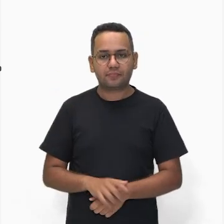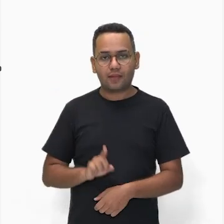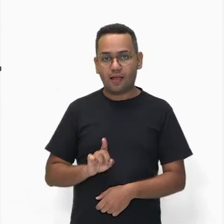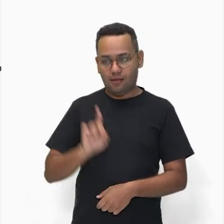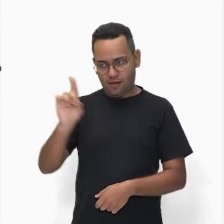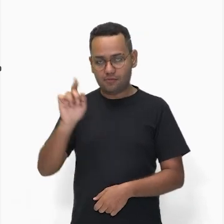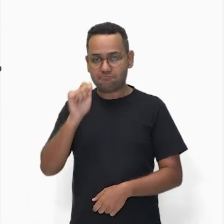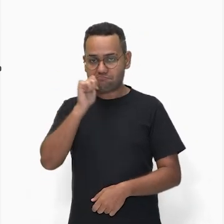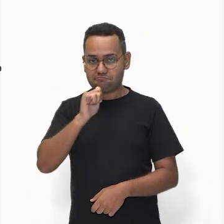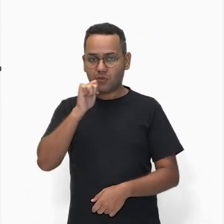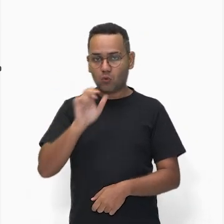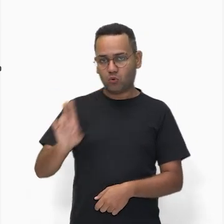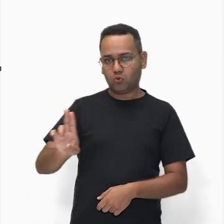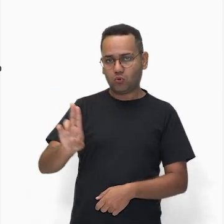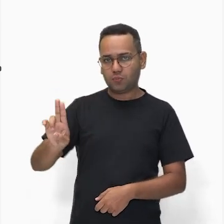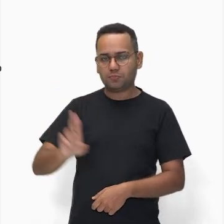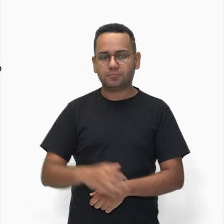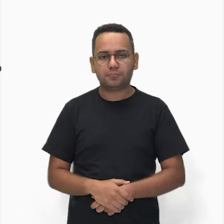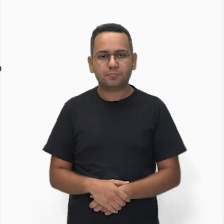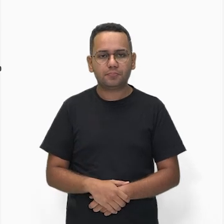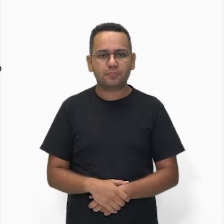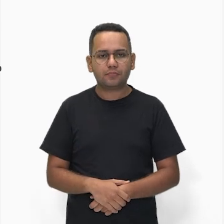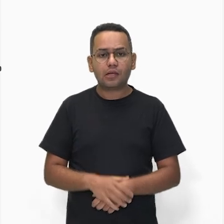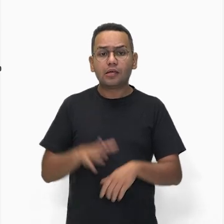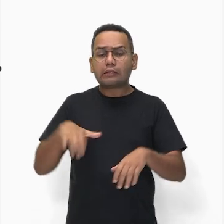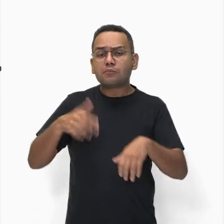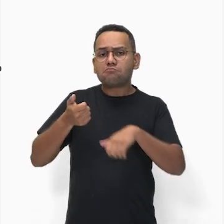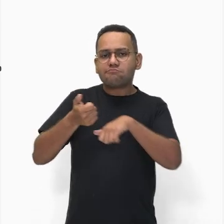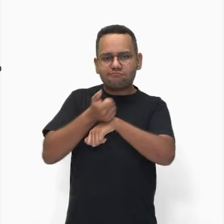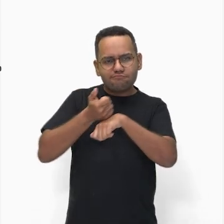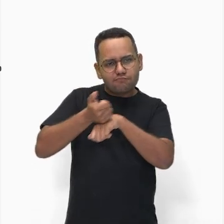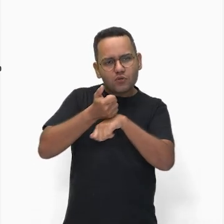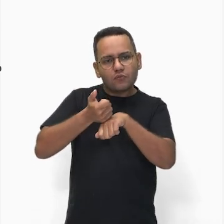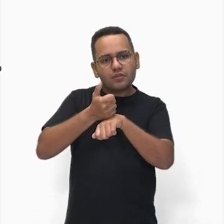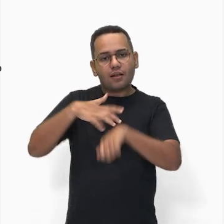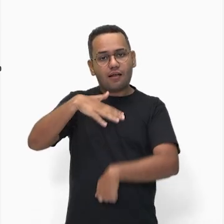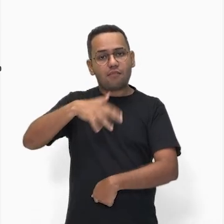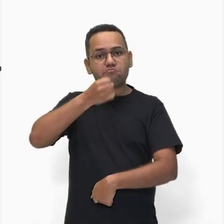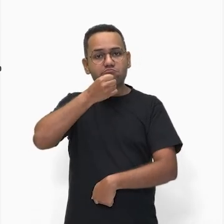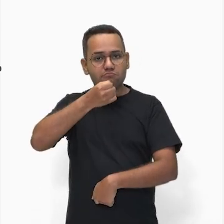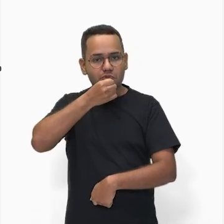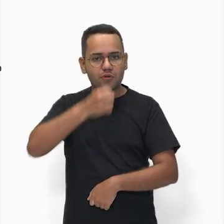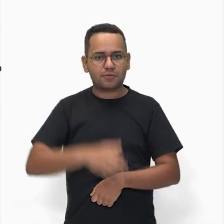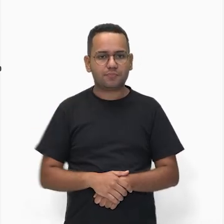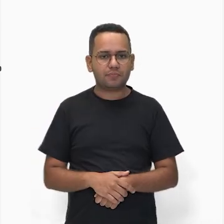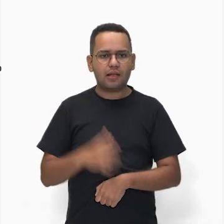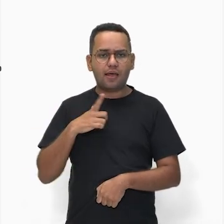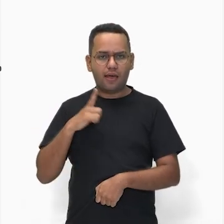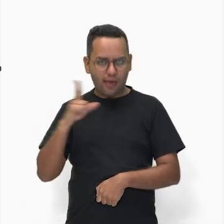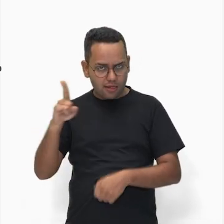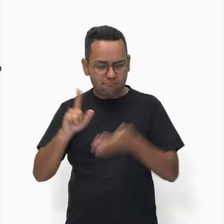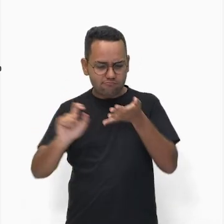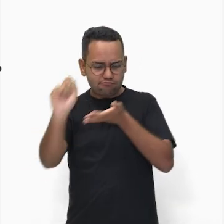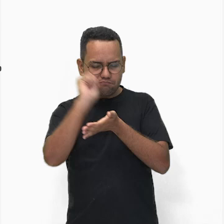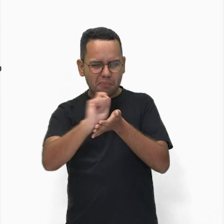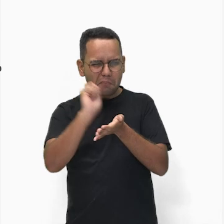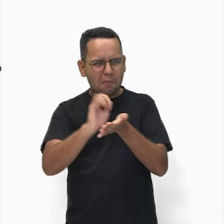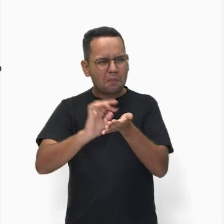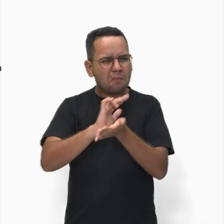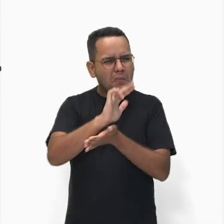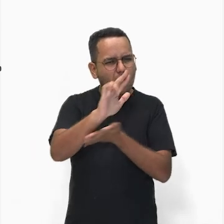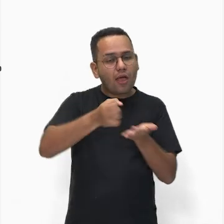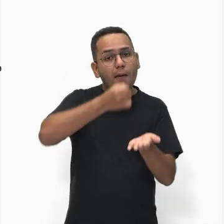Queiroz exerceu profissionalmente a atividade de jornalista. Escreveu reportagens e